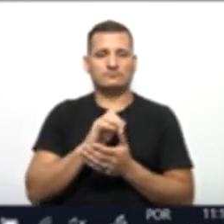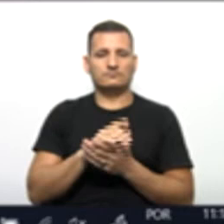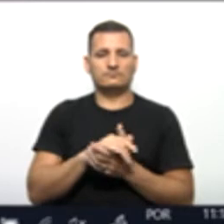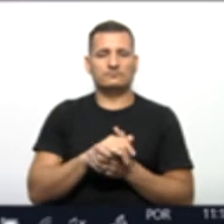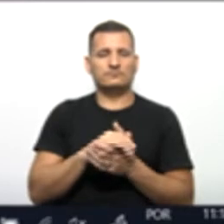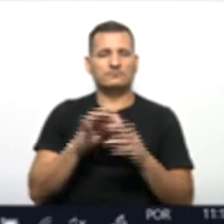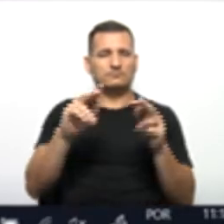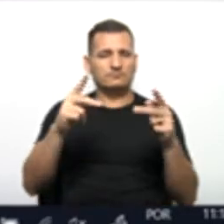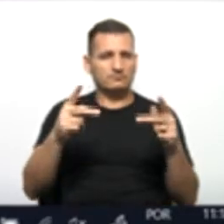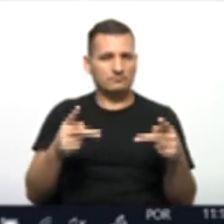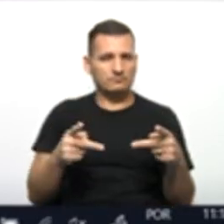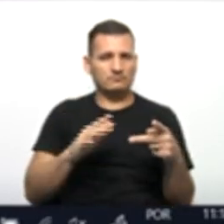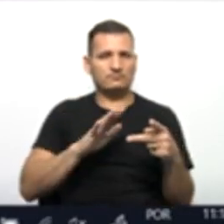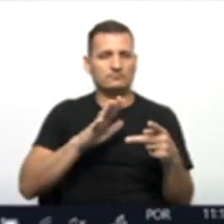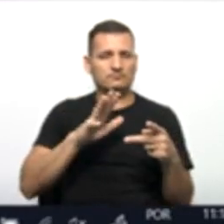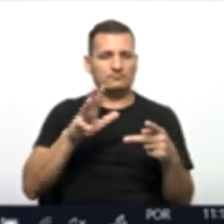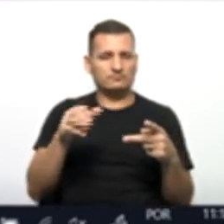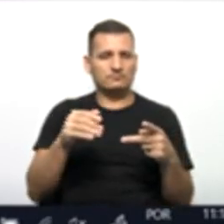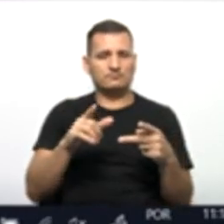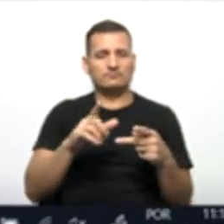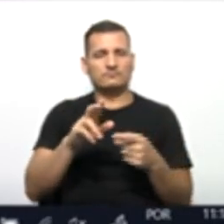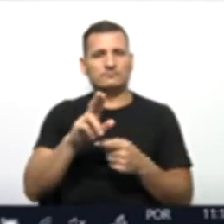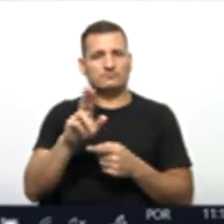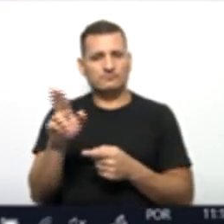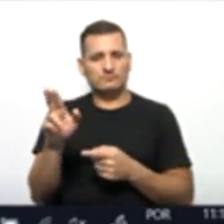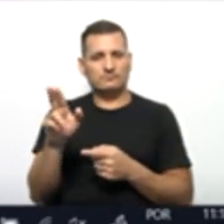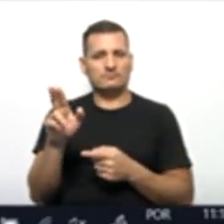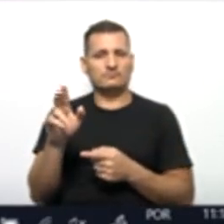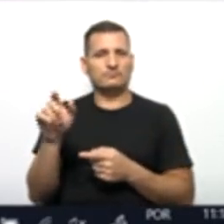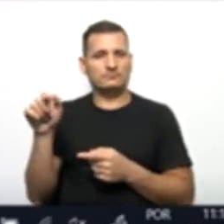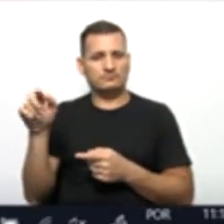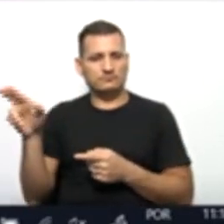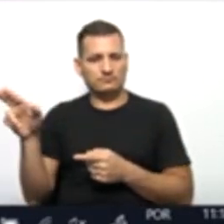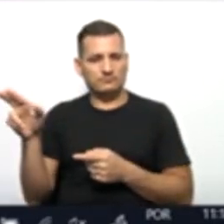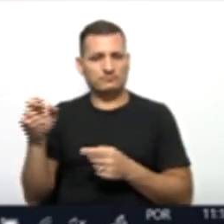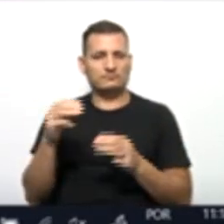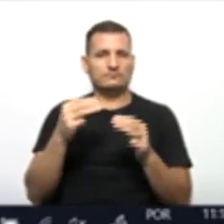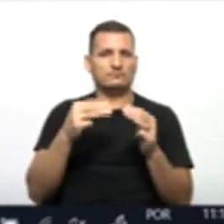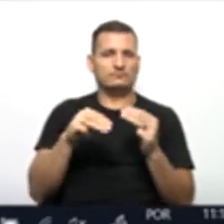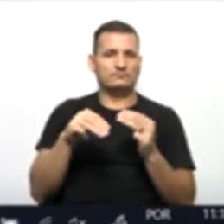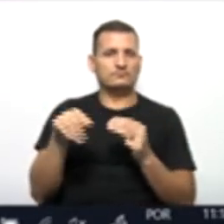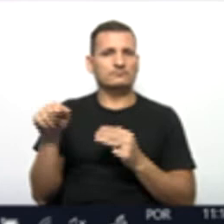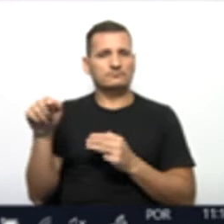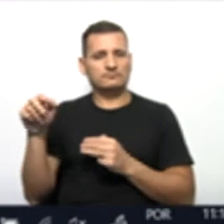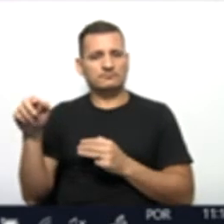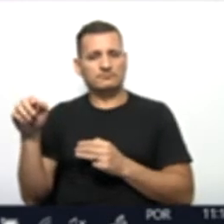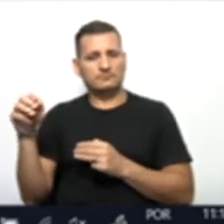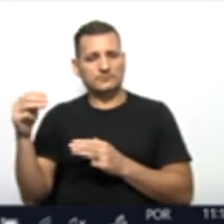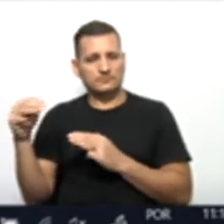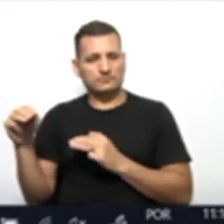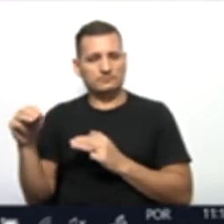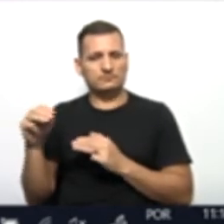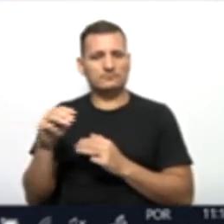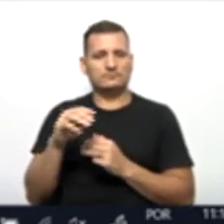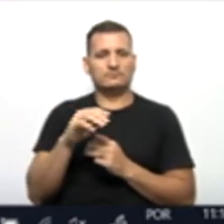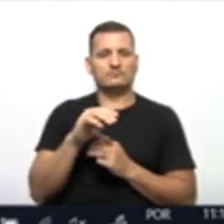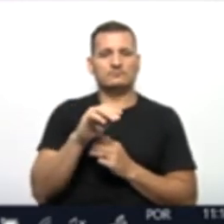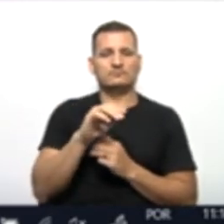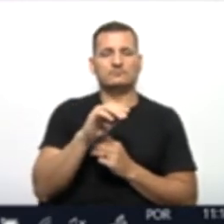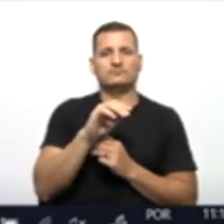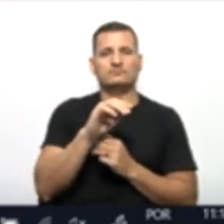campos o nome nome mensagem mensagem enviar